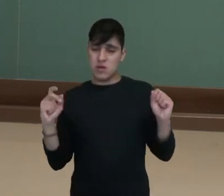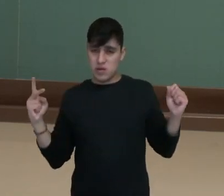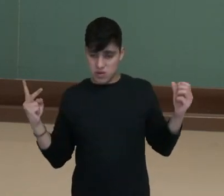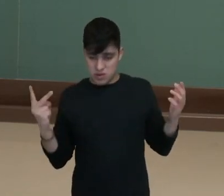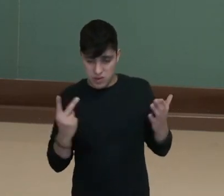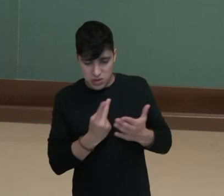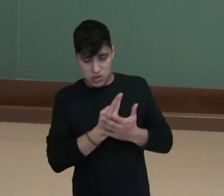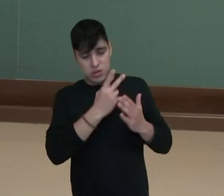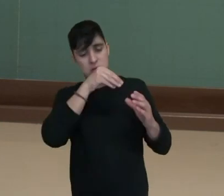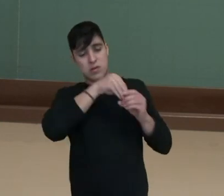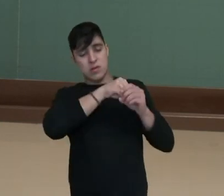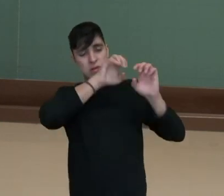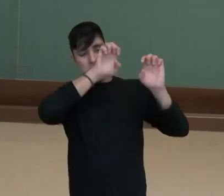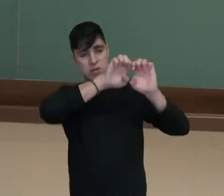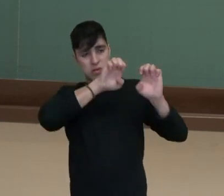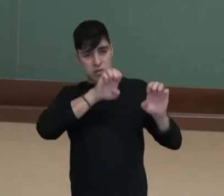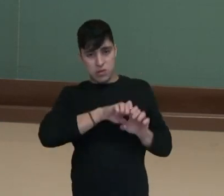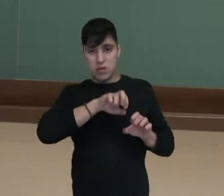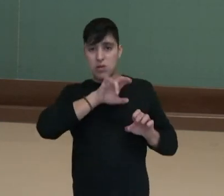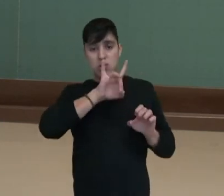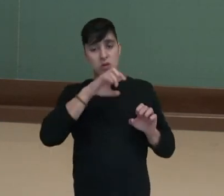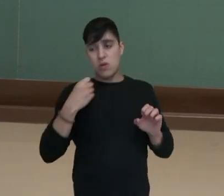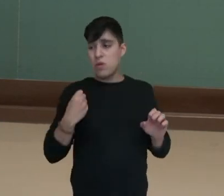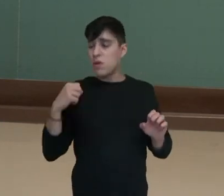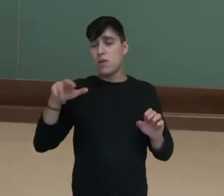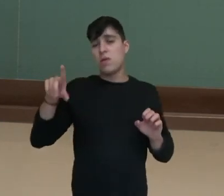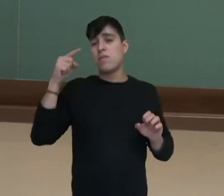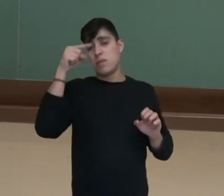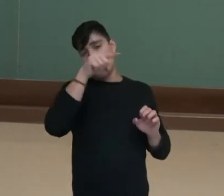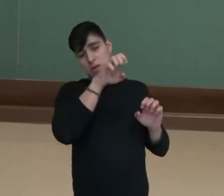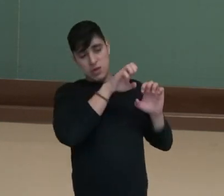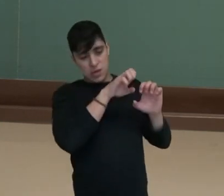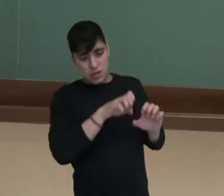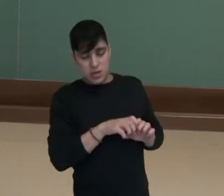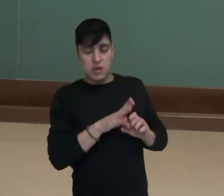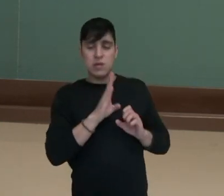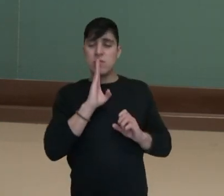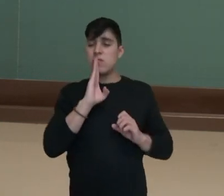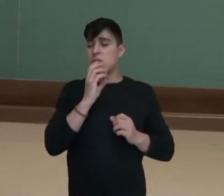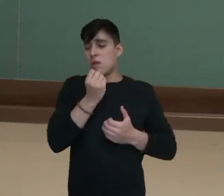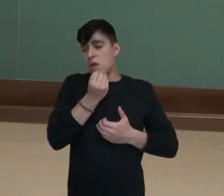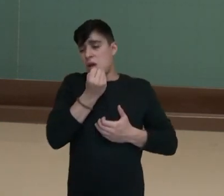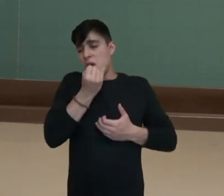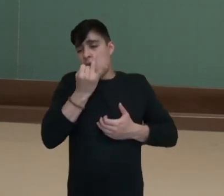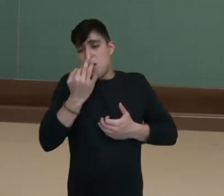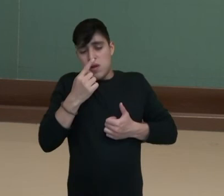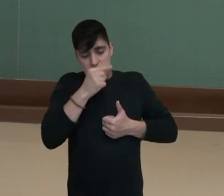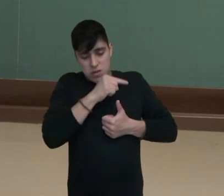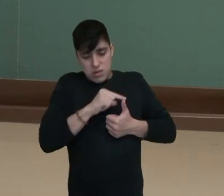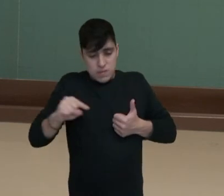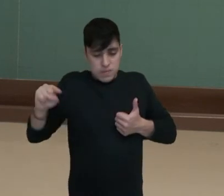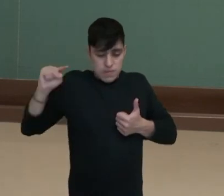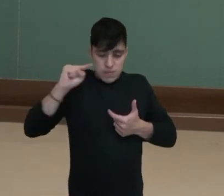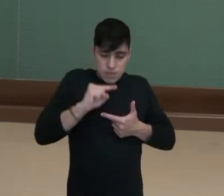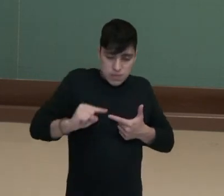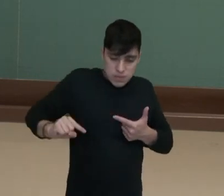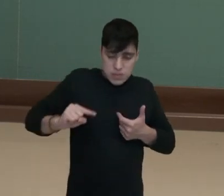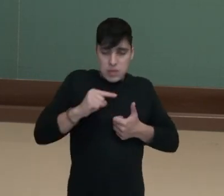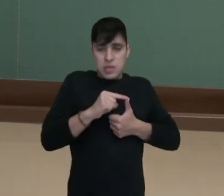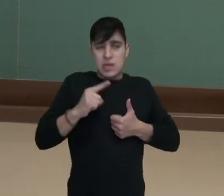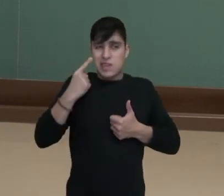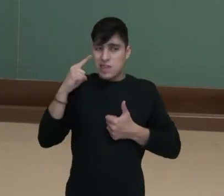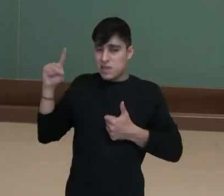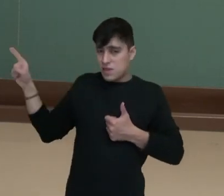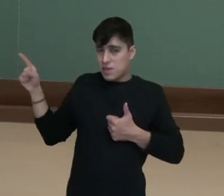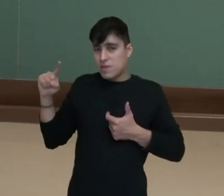na estrutura, né, não apenas no número de cromossomos, e nós conhecemos algumas alterações, né? A